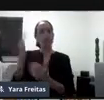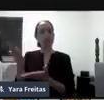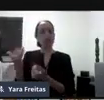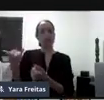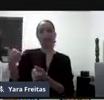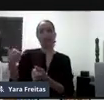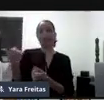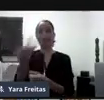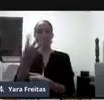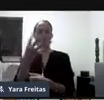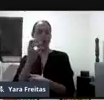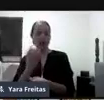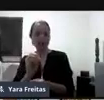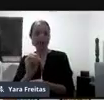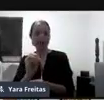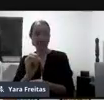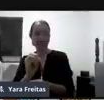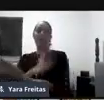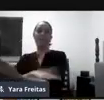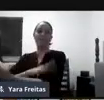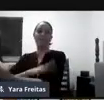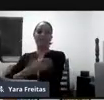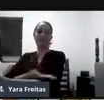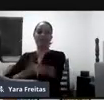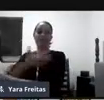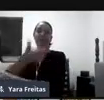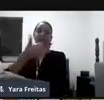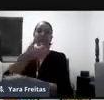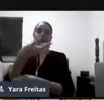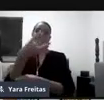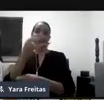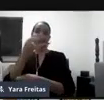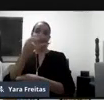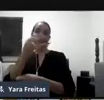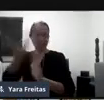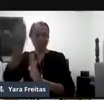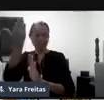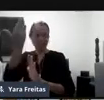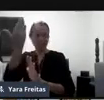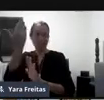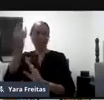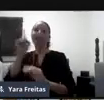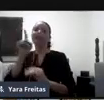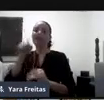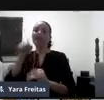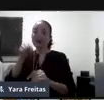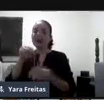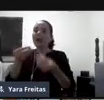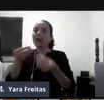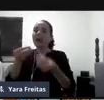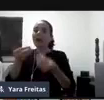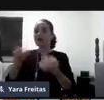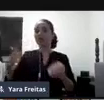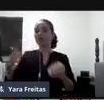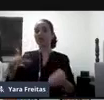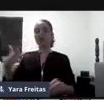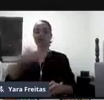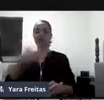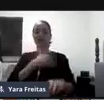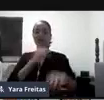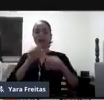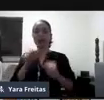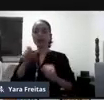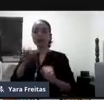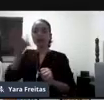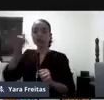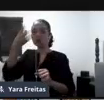anos, com uma pressão arterial de 130 para mais, acaba que tendo um risco maior